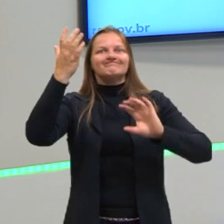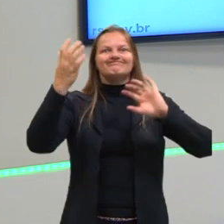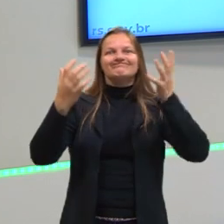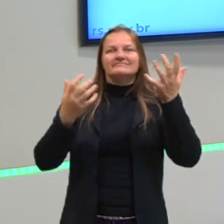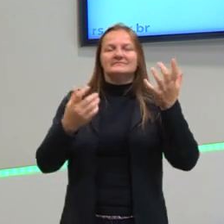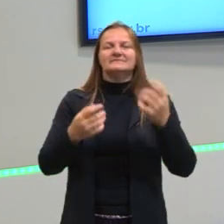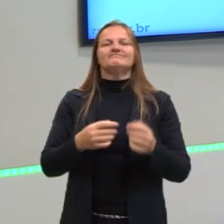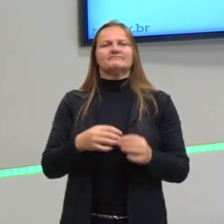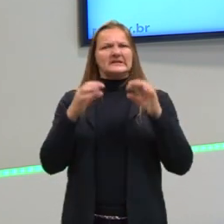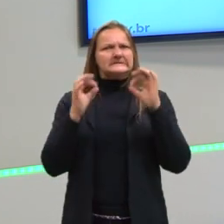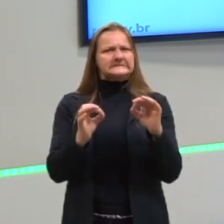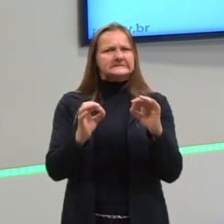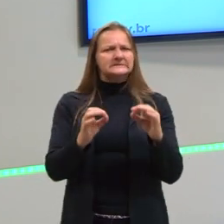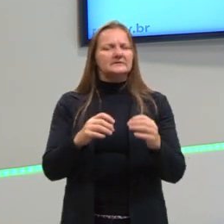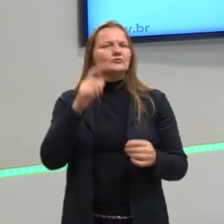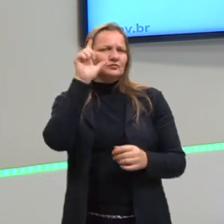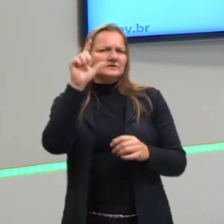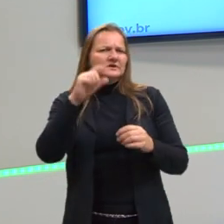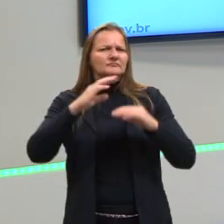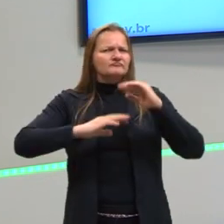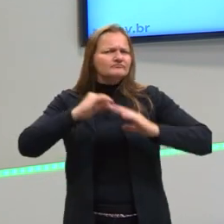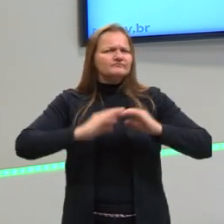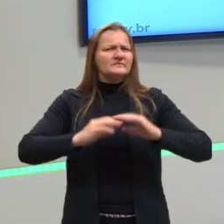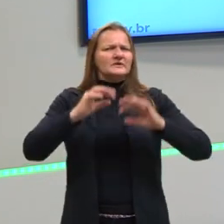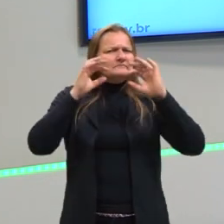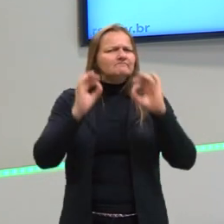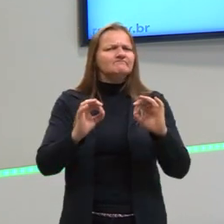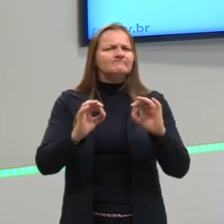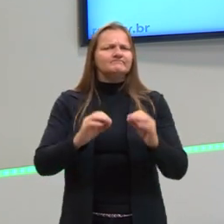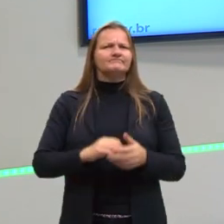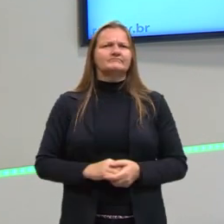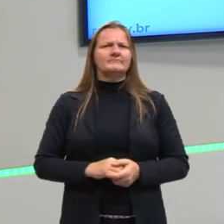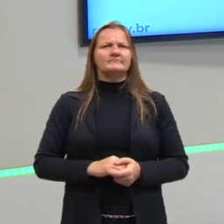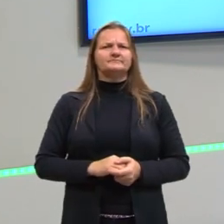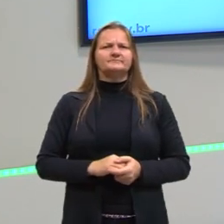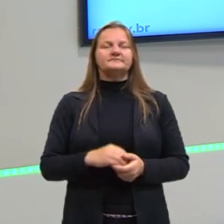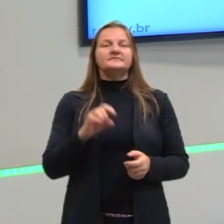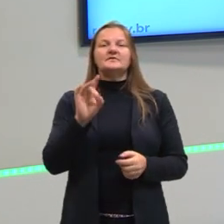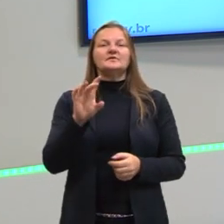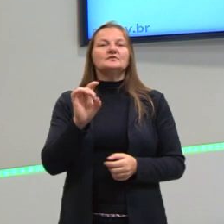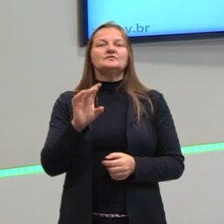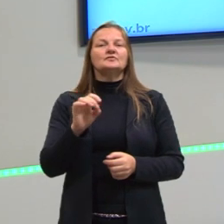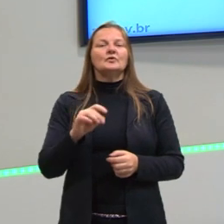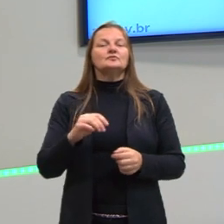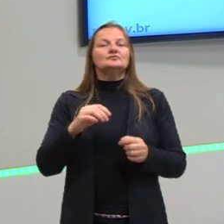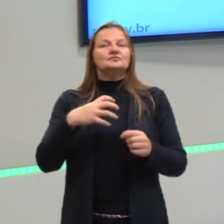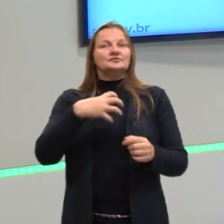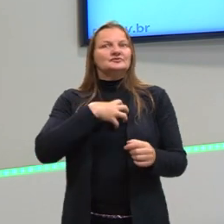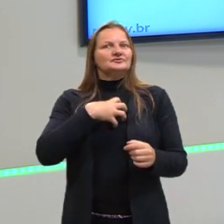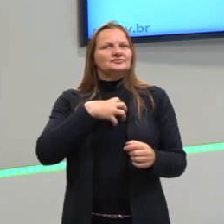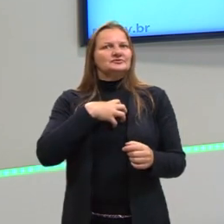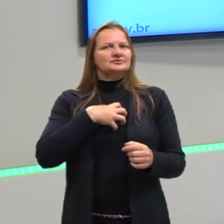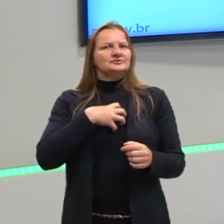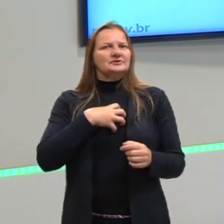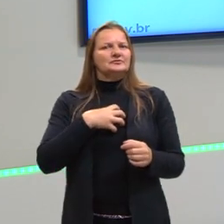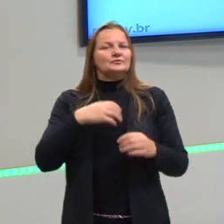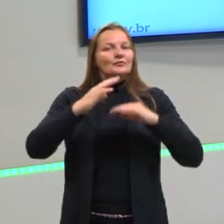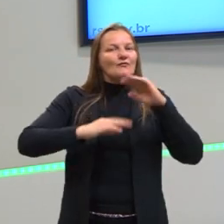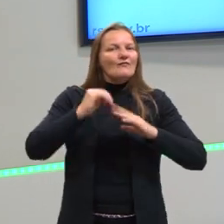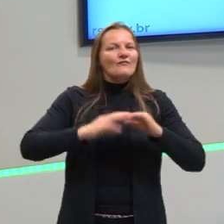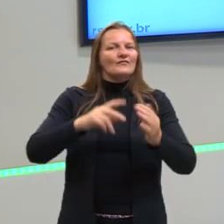essa decisão eu vou conseguir agiu certo Pelo certo era apenas uma formalidade ele não trouxe por